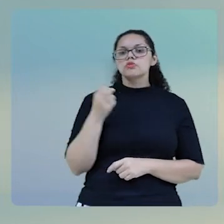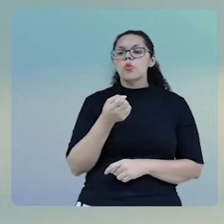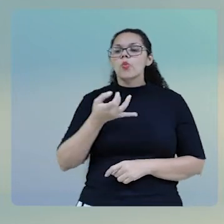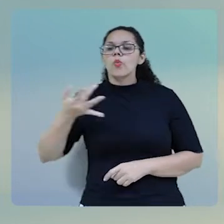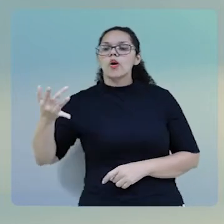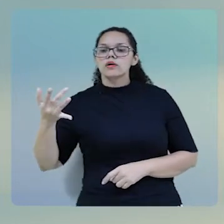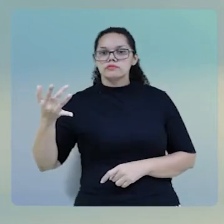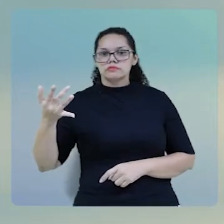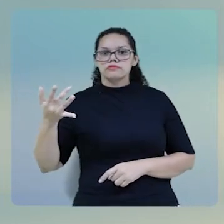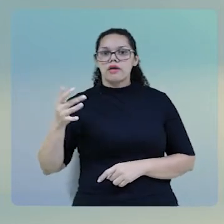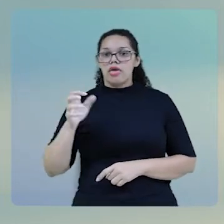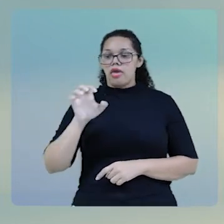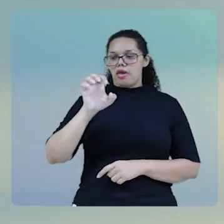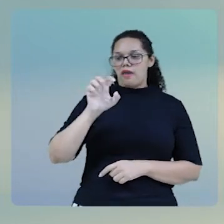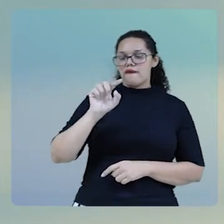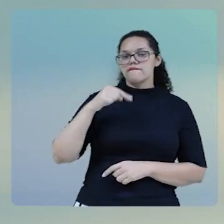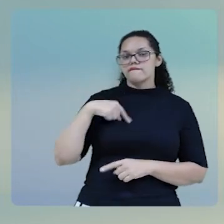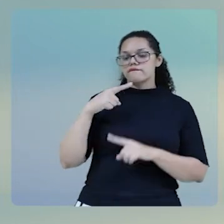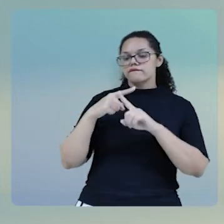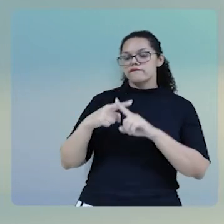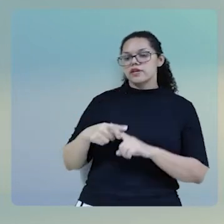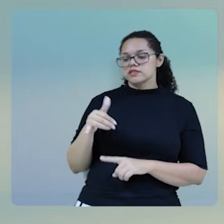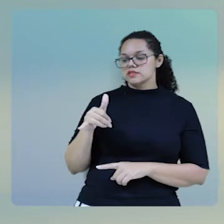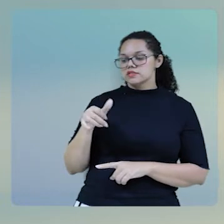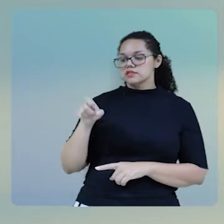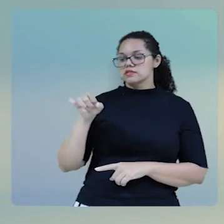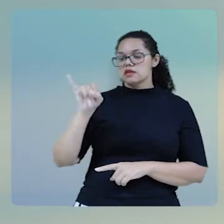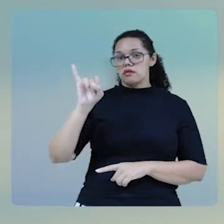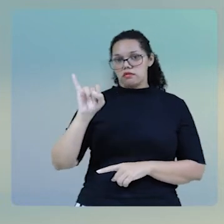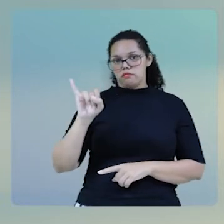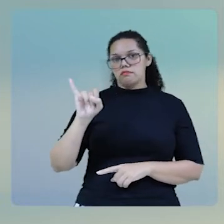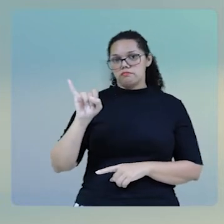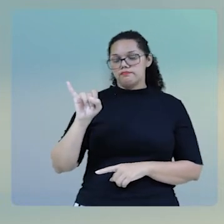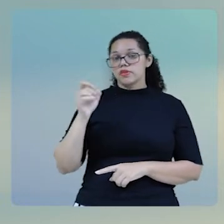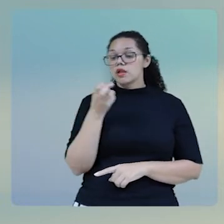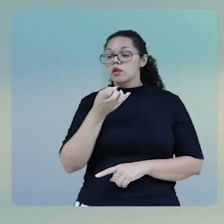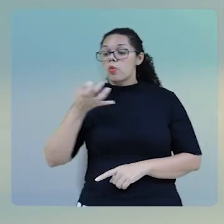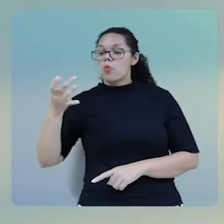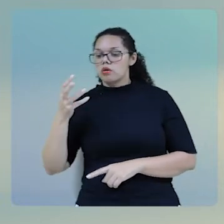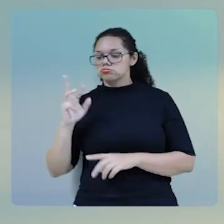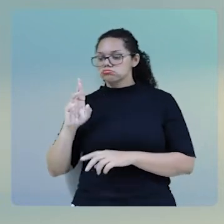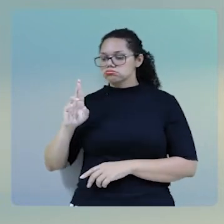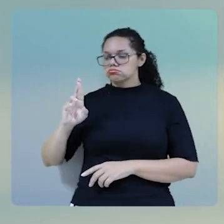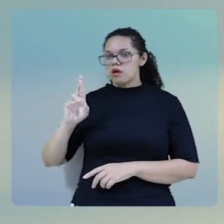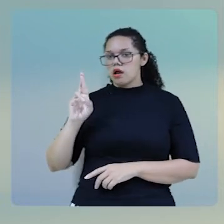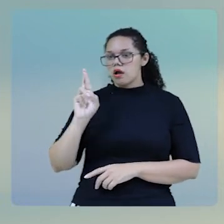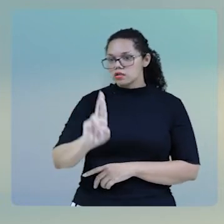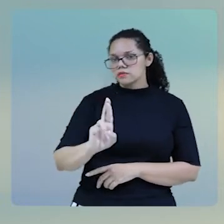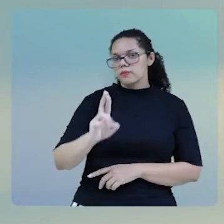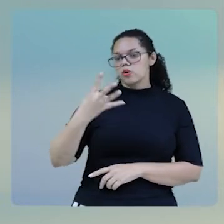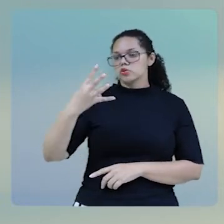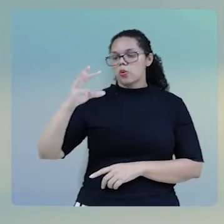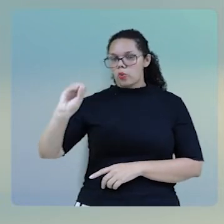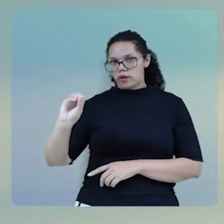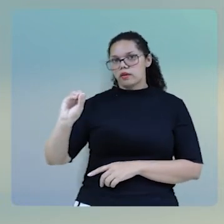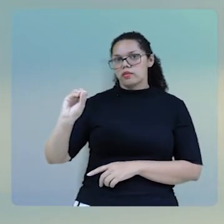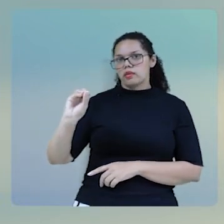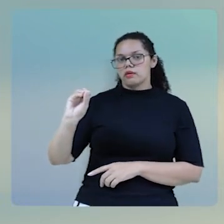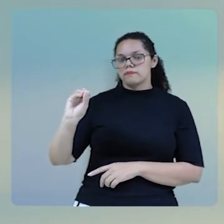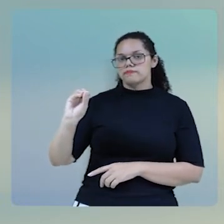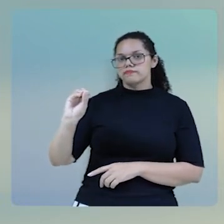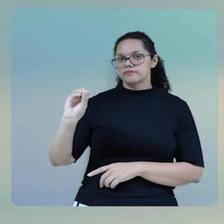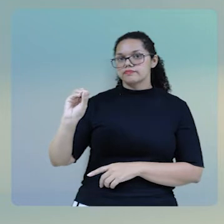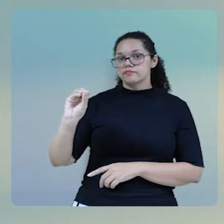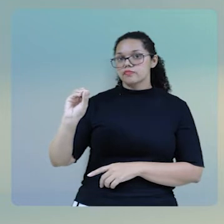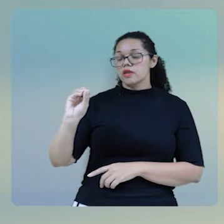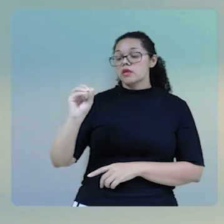R vezes I. Tá? Então quanto é que vale a resistência? 40. E a corrente que está passando vale quanto? 2,4.